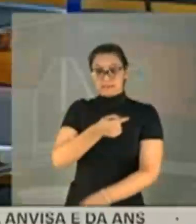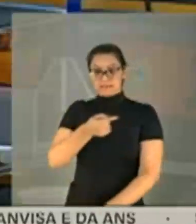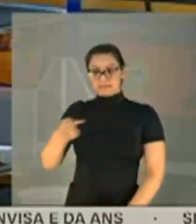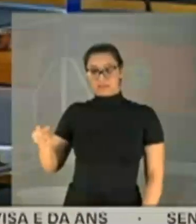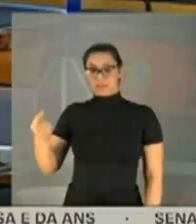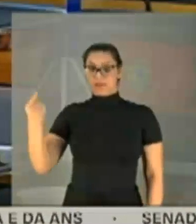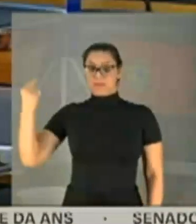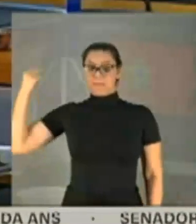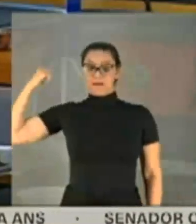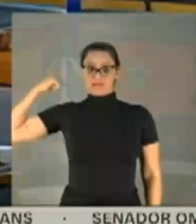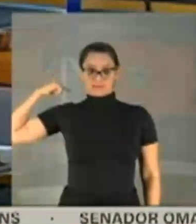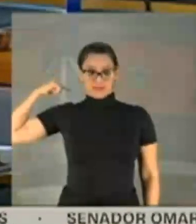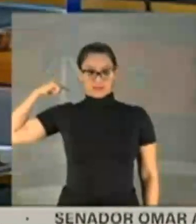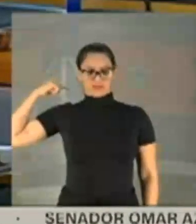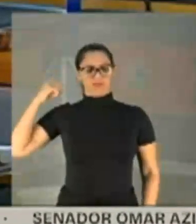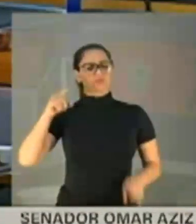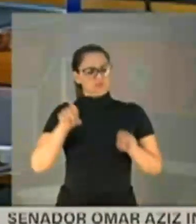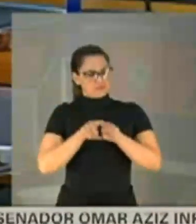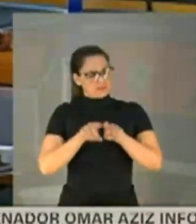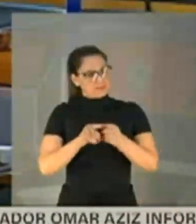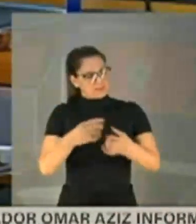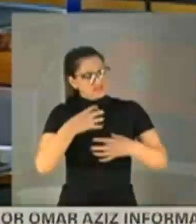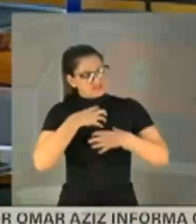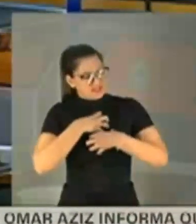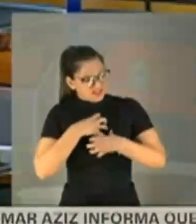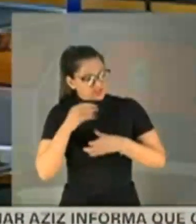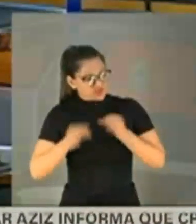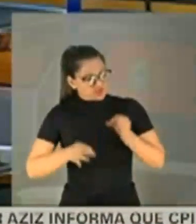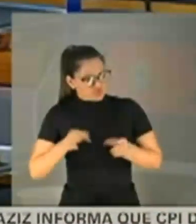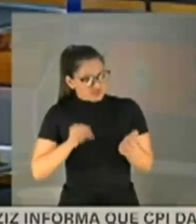passada. O senhor também se sente injustiçado?